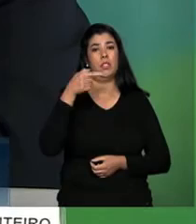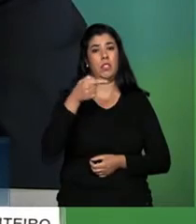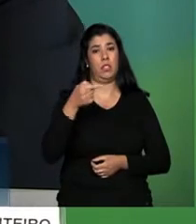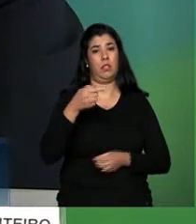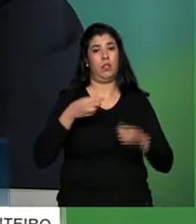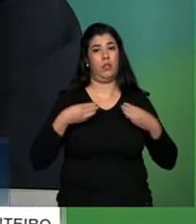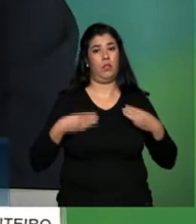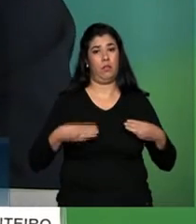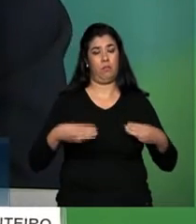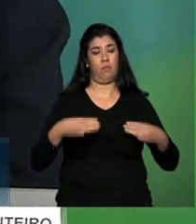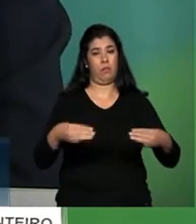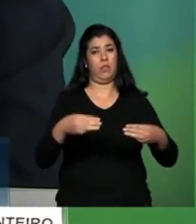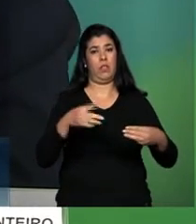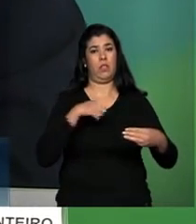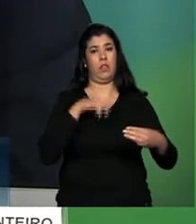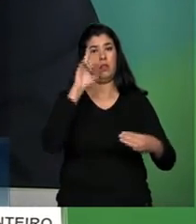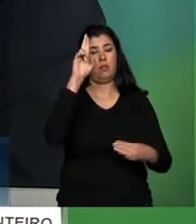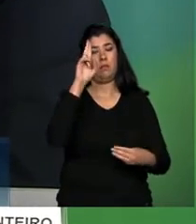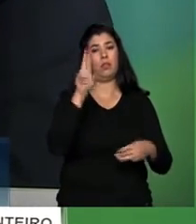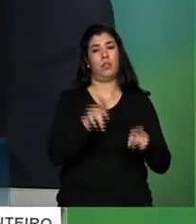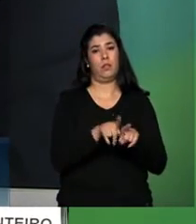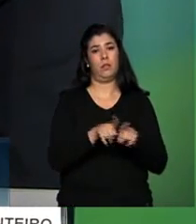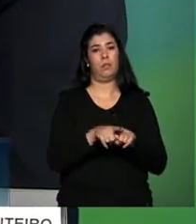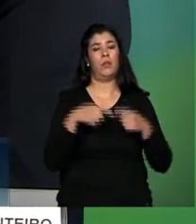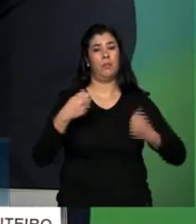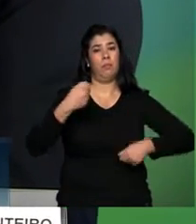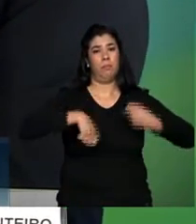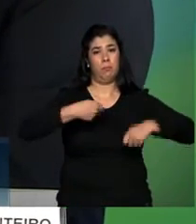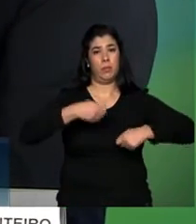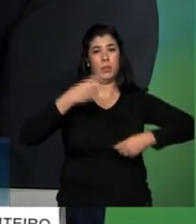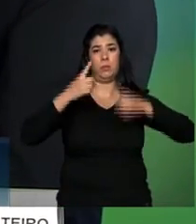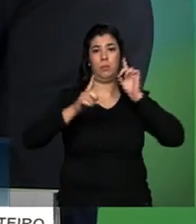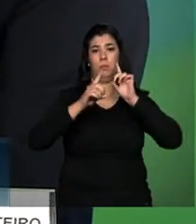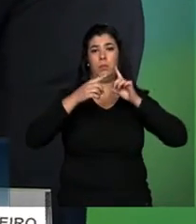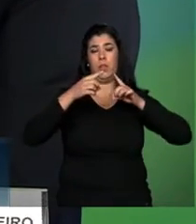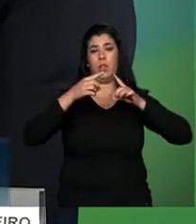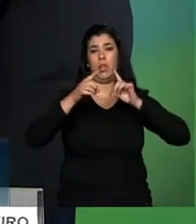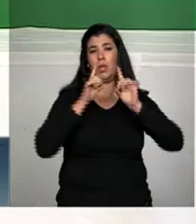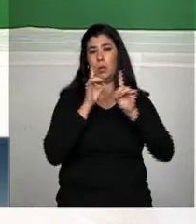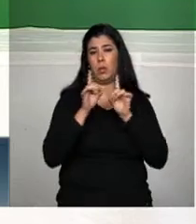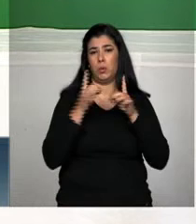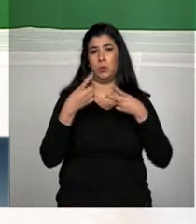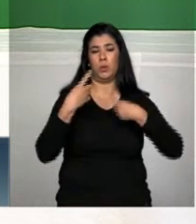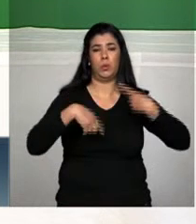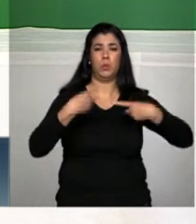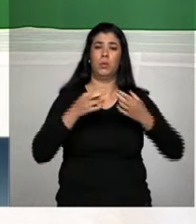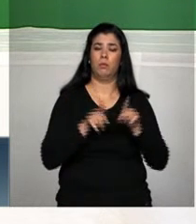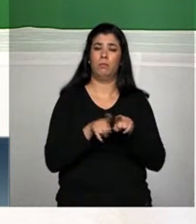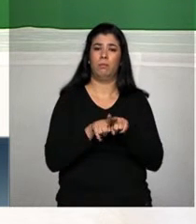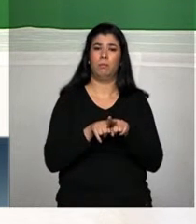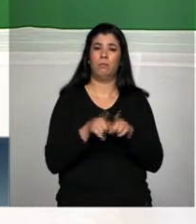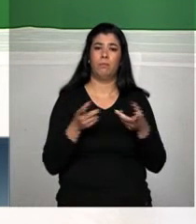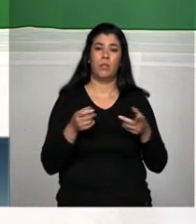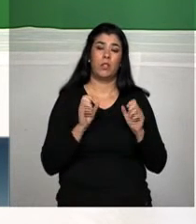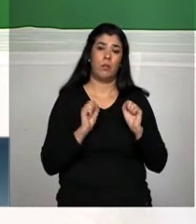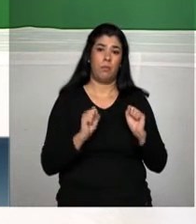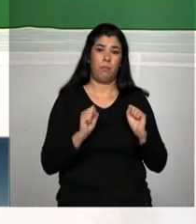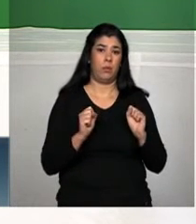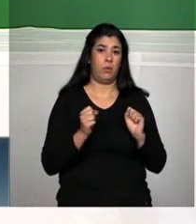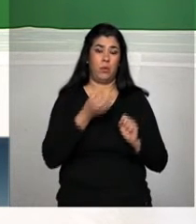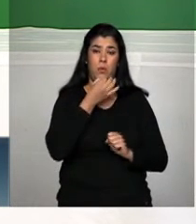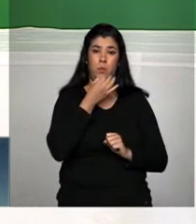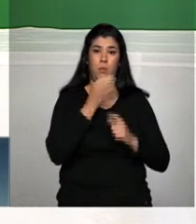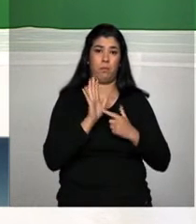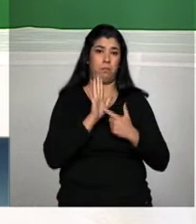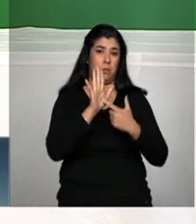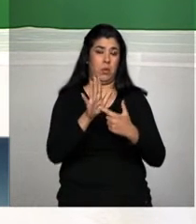têm assento na Camex, e nós vamos discutir essa questão. Veja bem, eu só posso manifestar